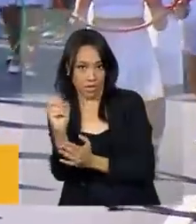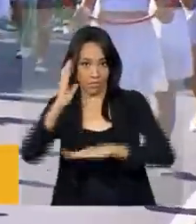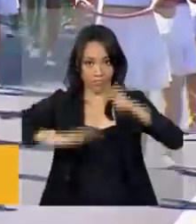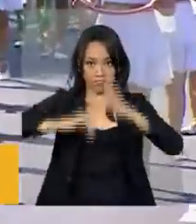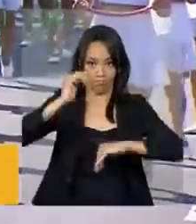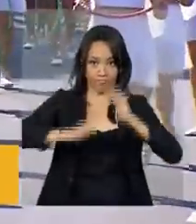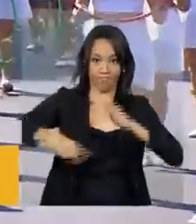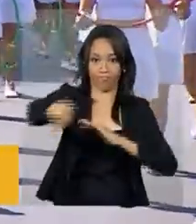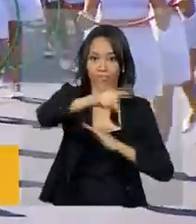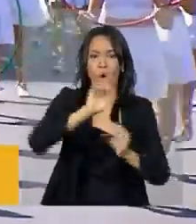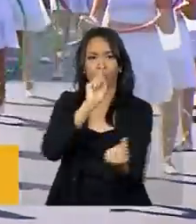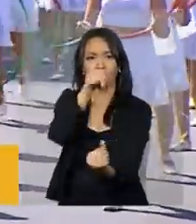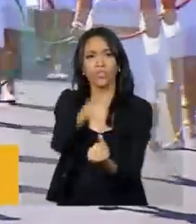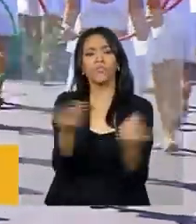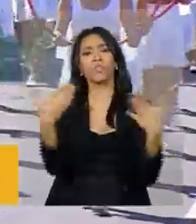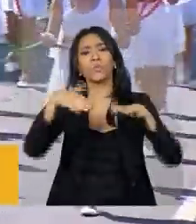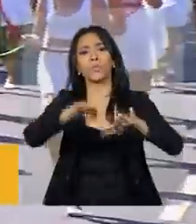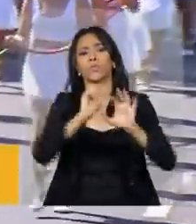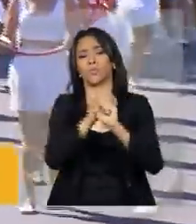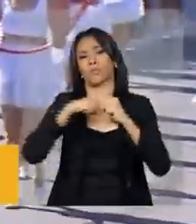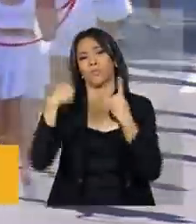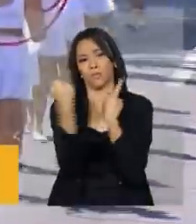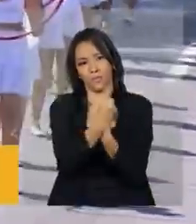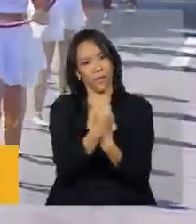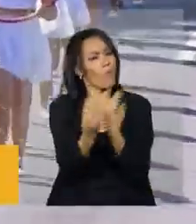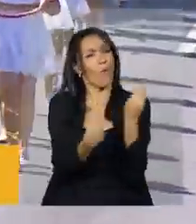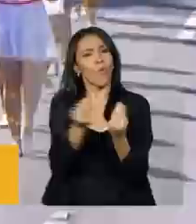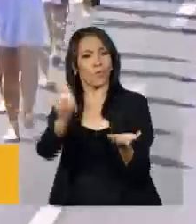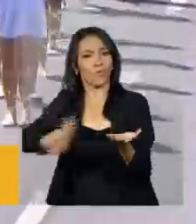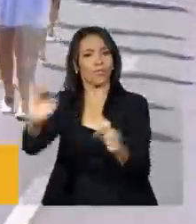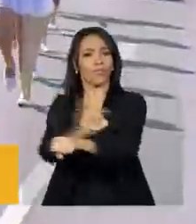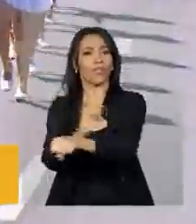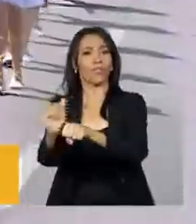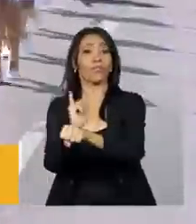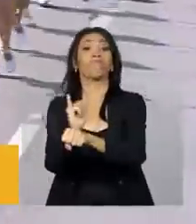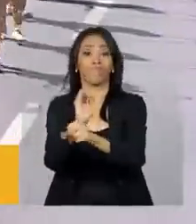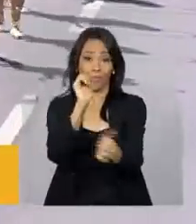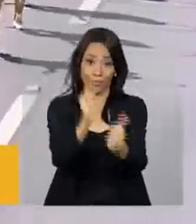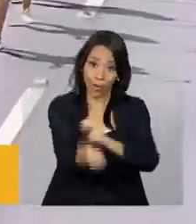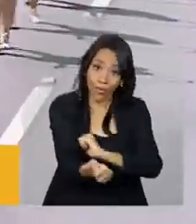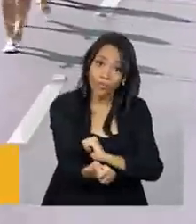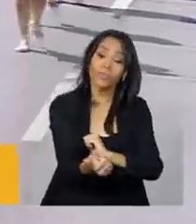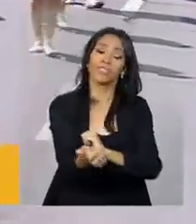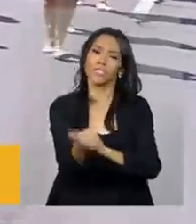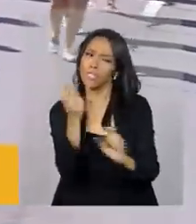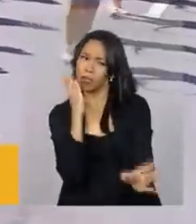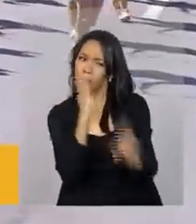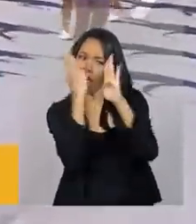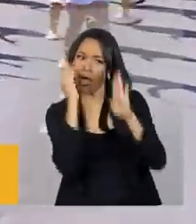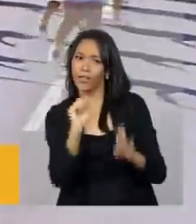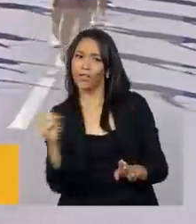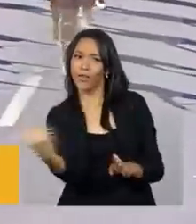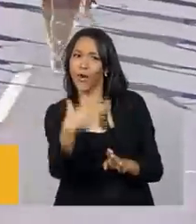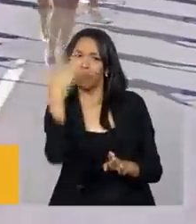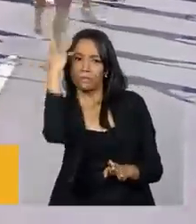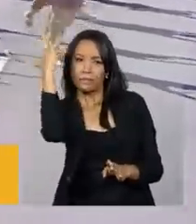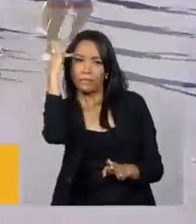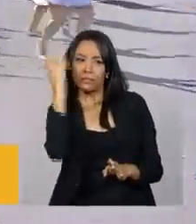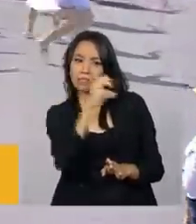de promover a inclusão social a partir do esporte e descobrir novos talentos.